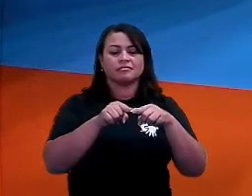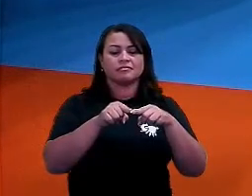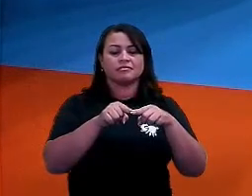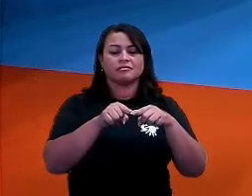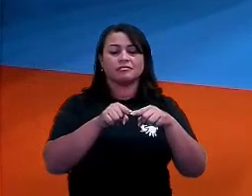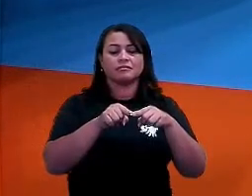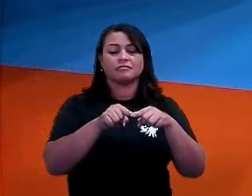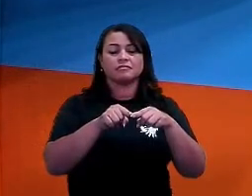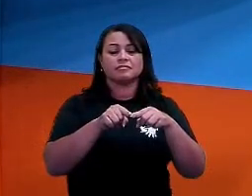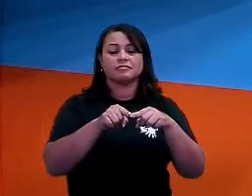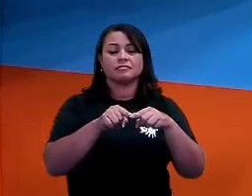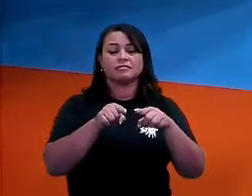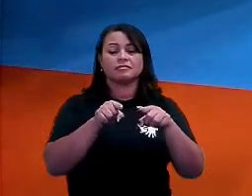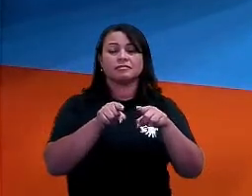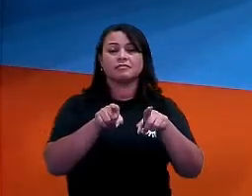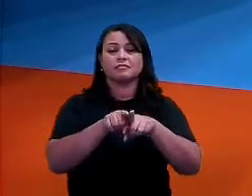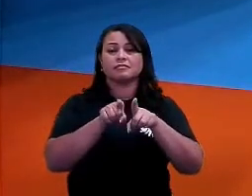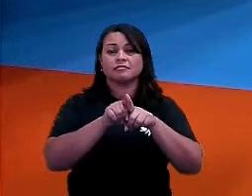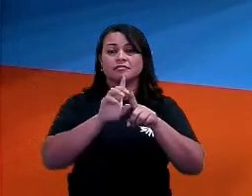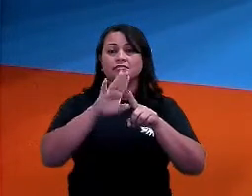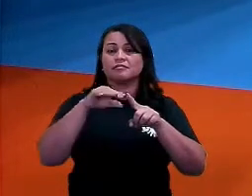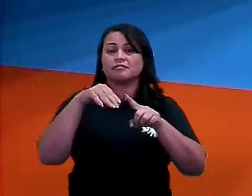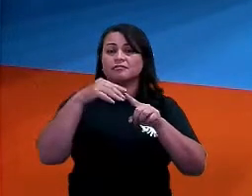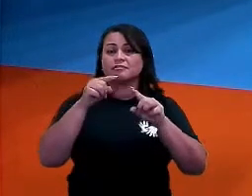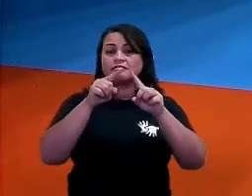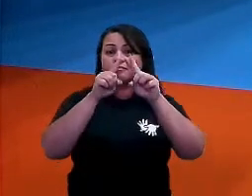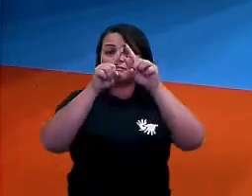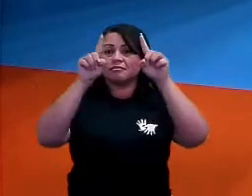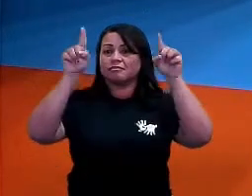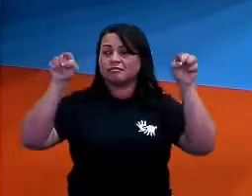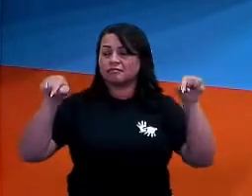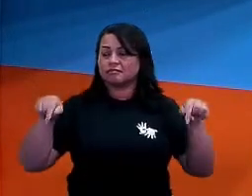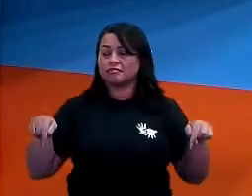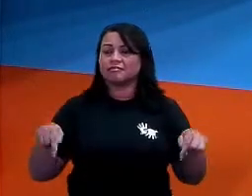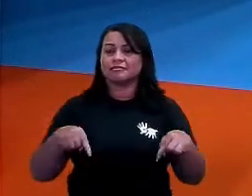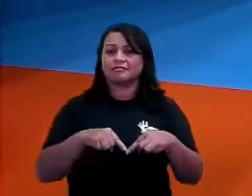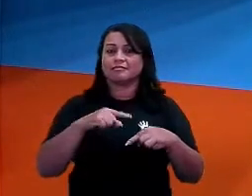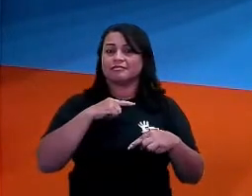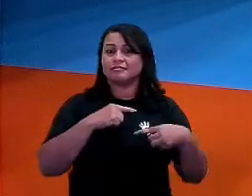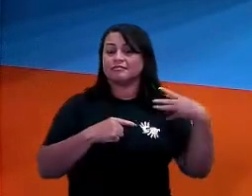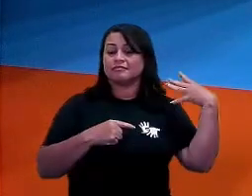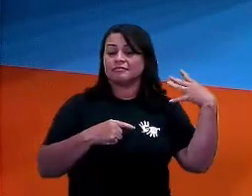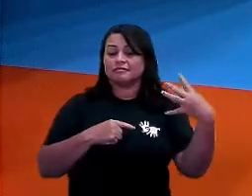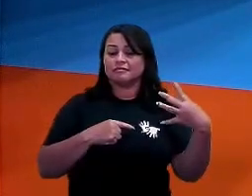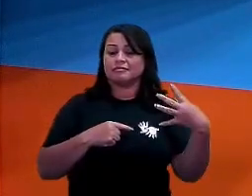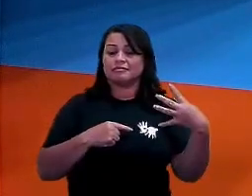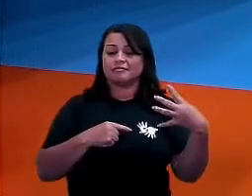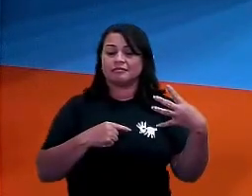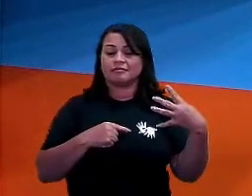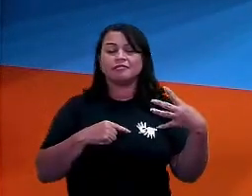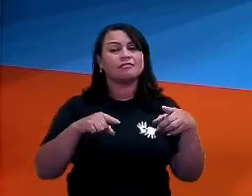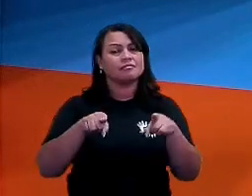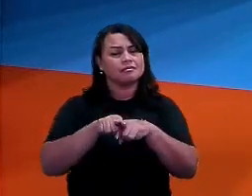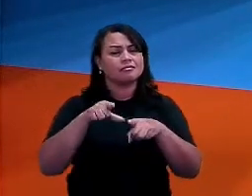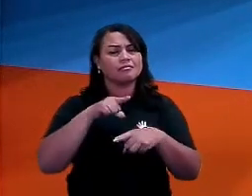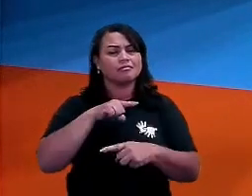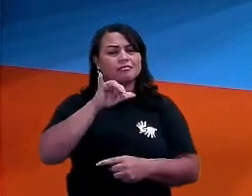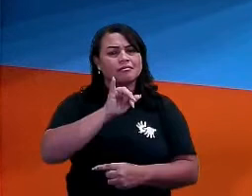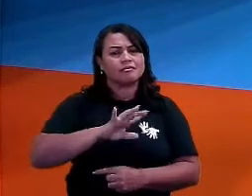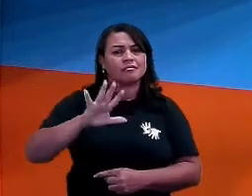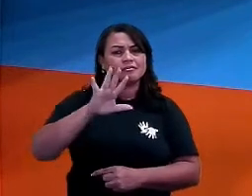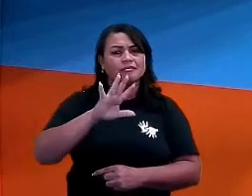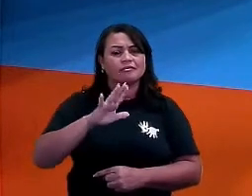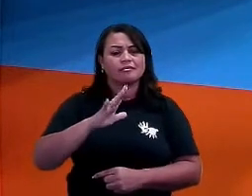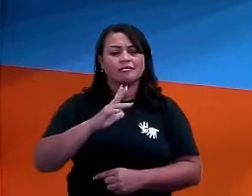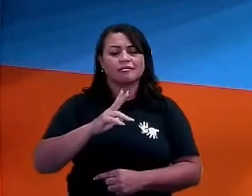um retângulo aqui de fora, eu já vou ter 4. E ainda tenho aqui essa figura aqui, a